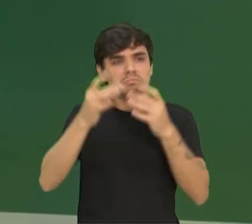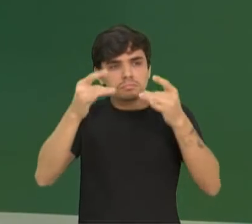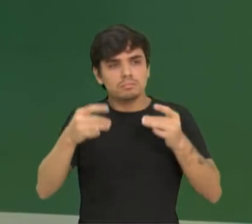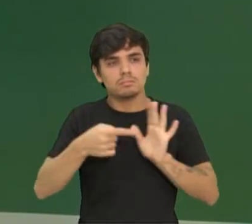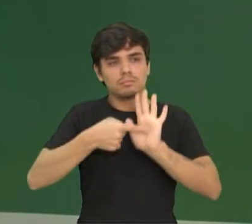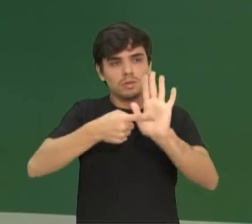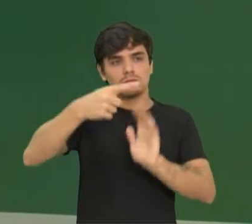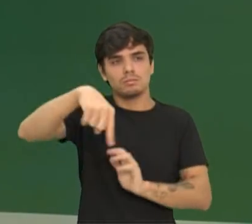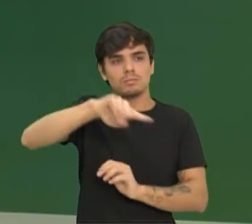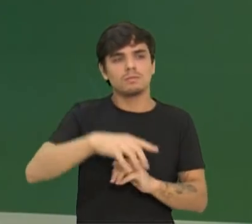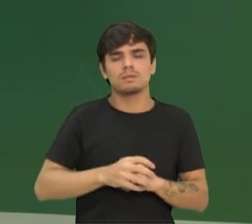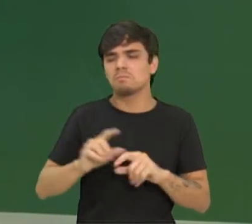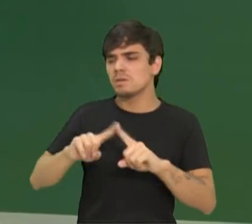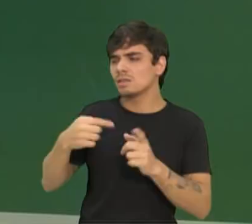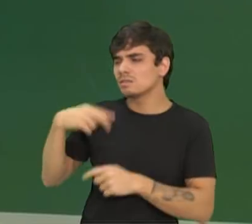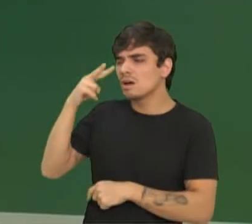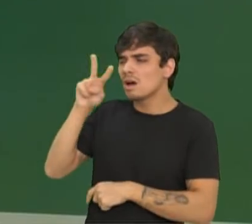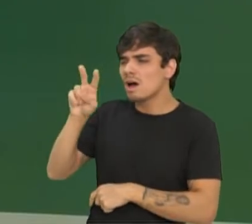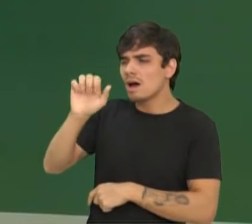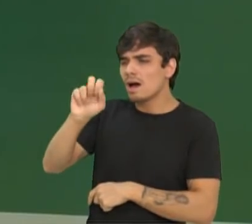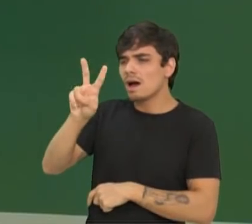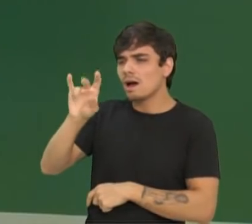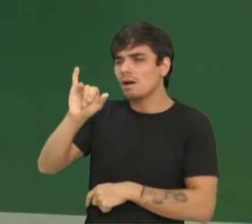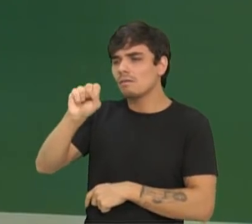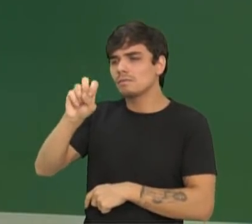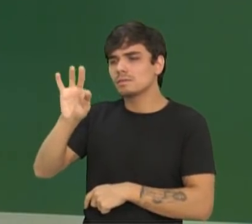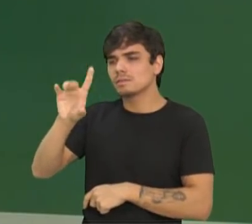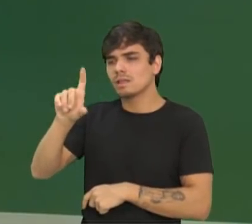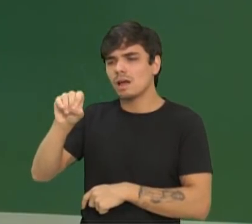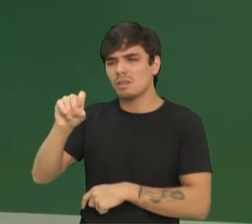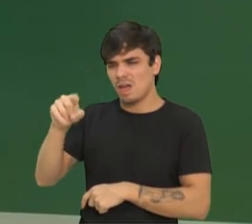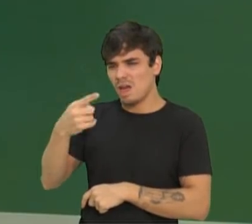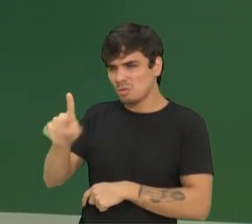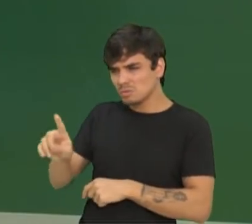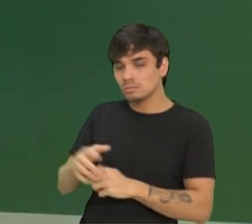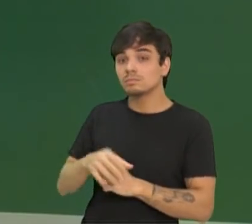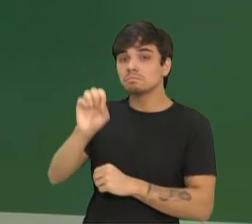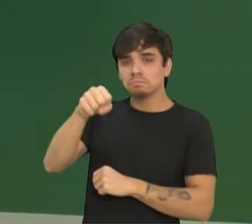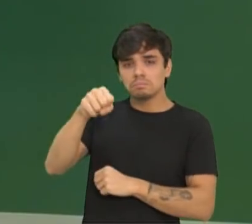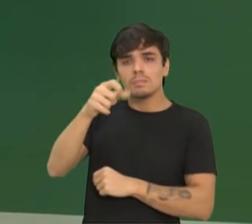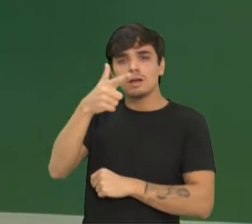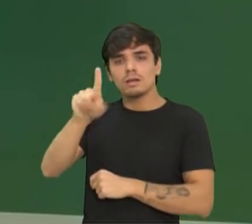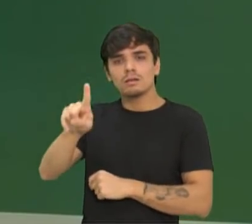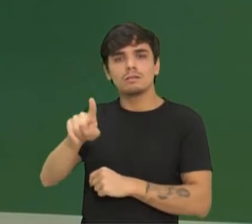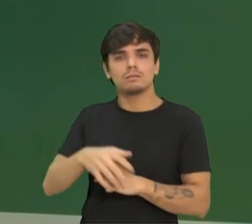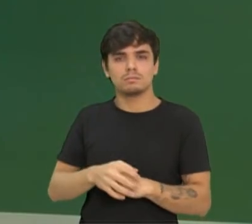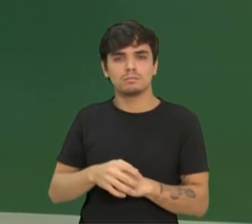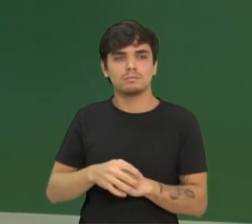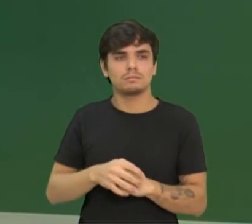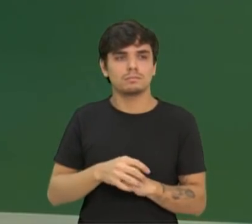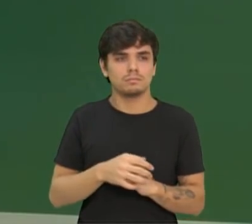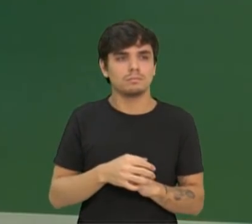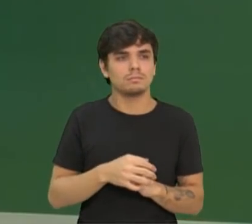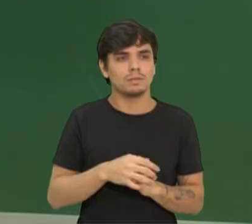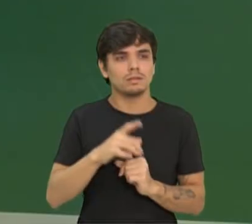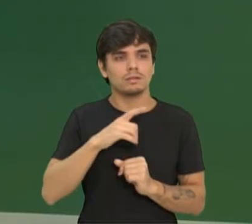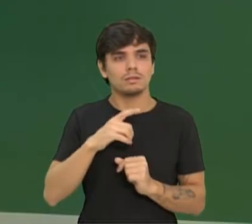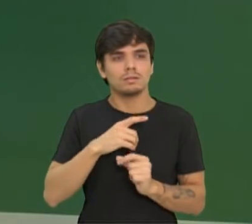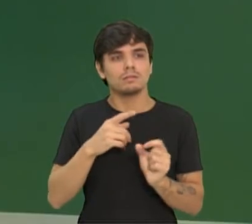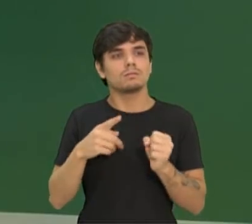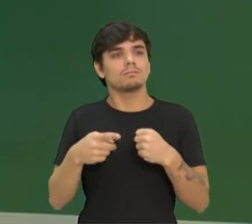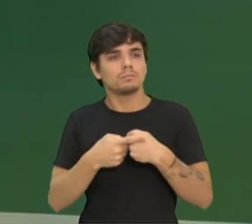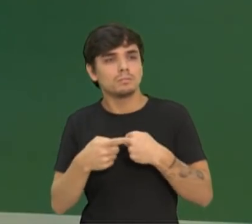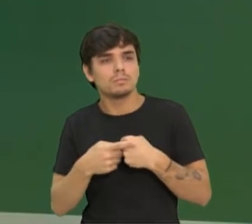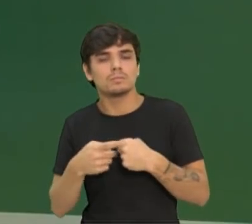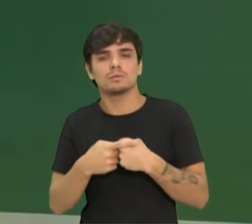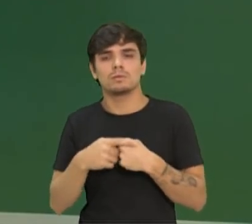mas avistá-lo não é a última, é a última. O que nós temos aqui é um pronome oblíquo, certo? Ele está junto, mas